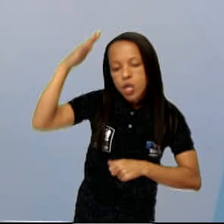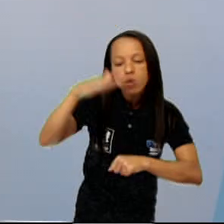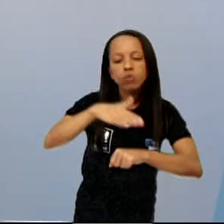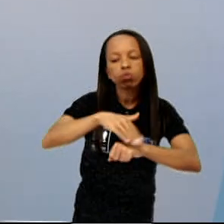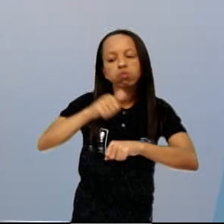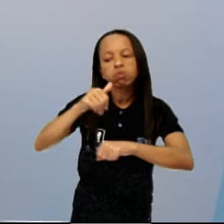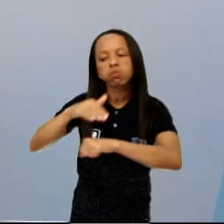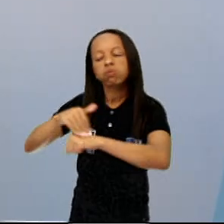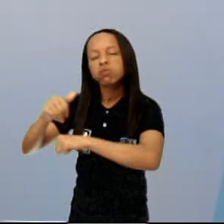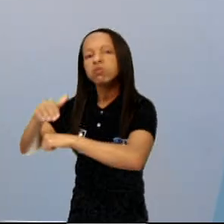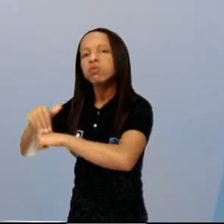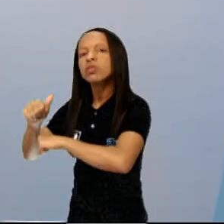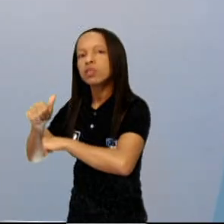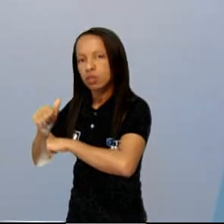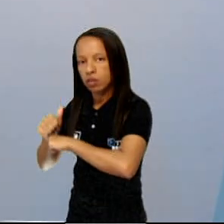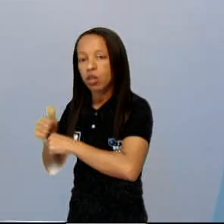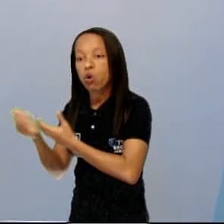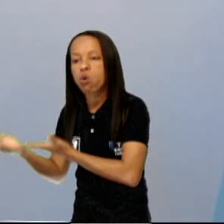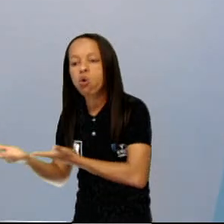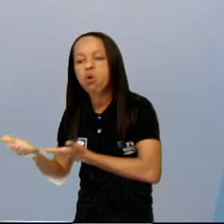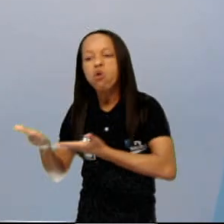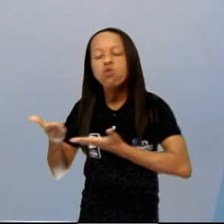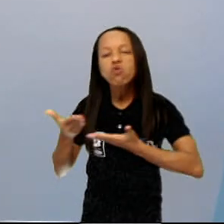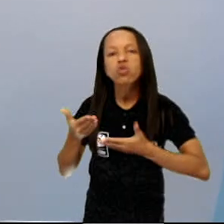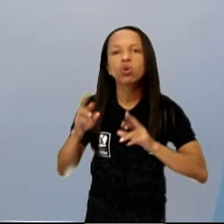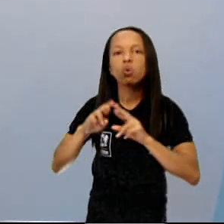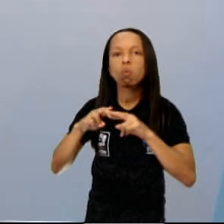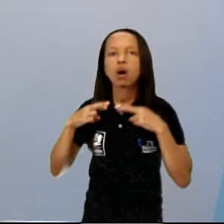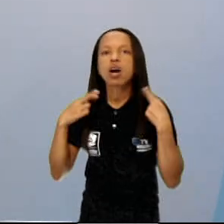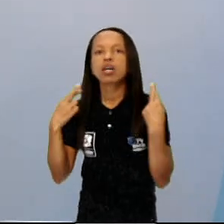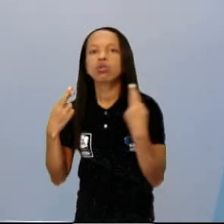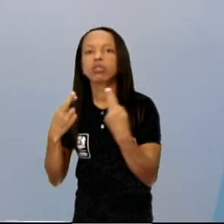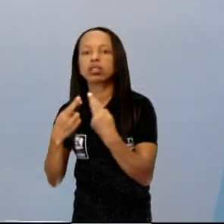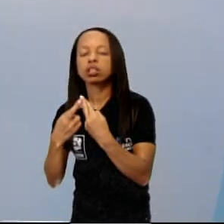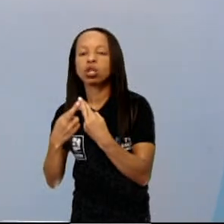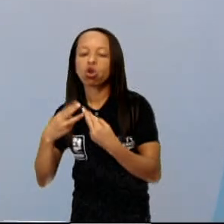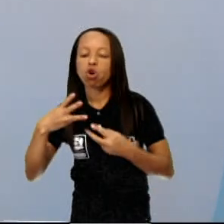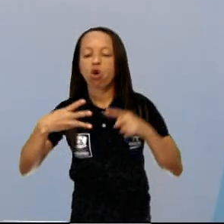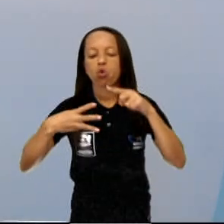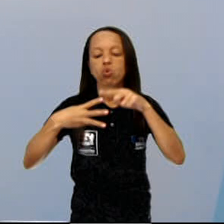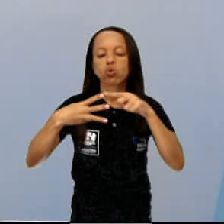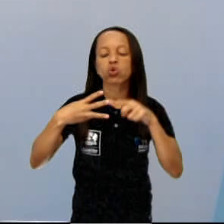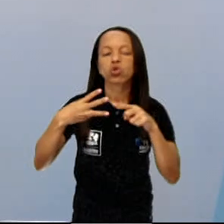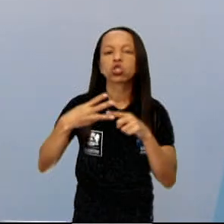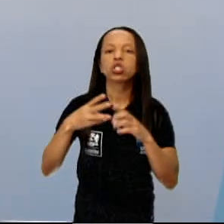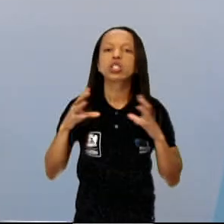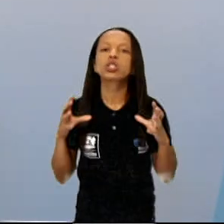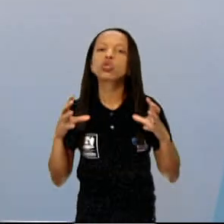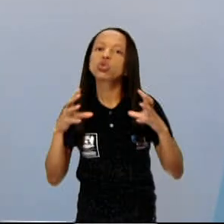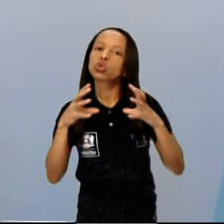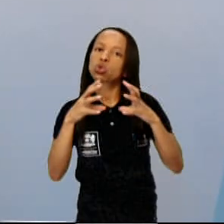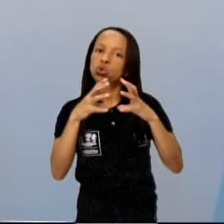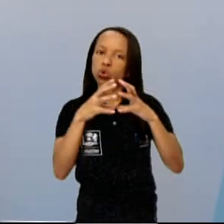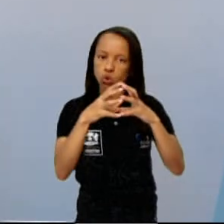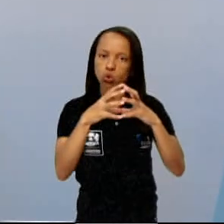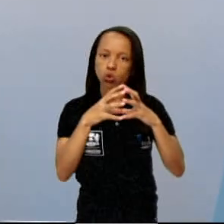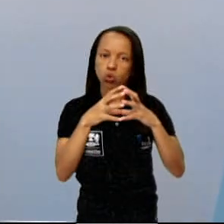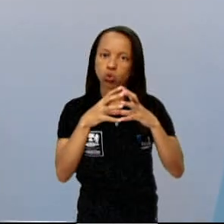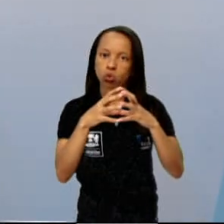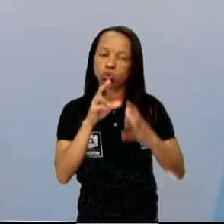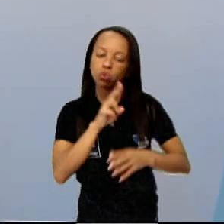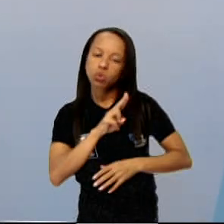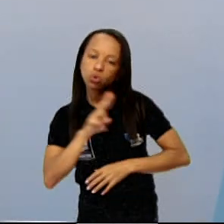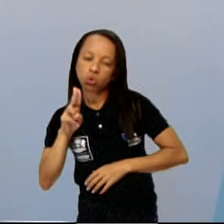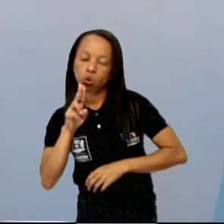três grupos. A gente viu no slide anterior que o nome dos grupos da sociedade francesa eram estados. O